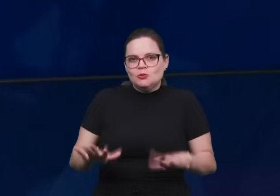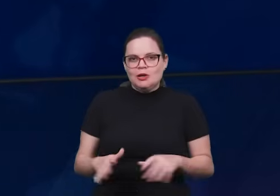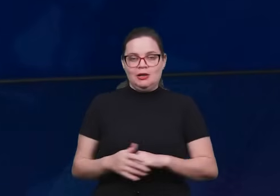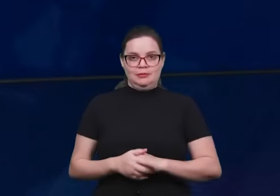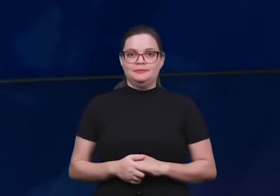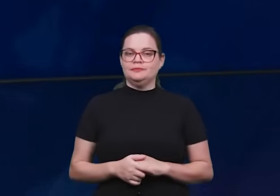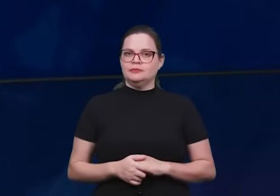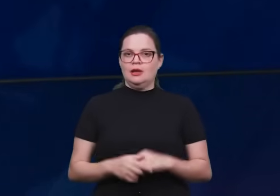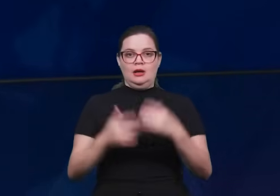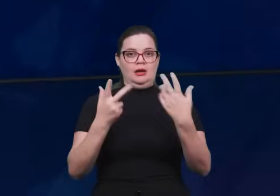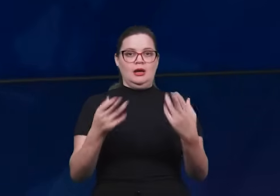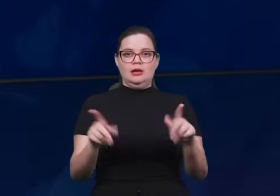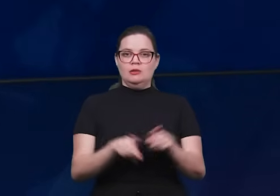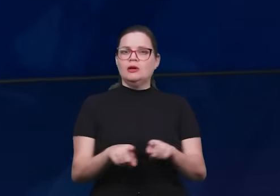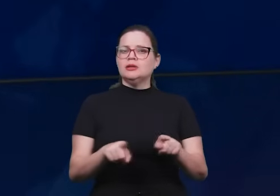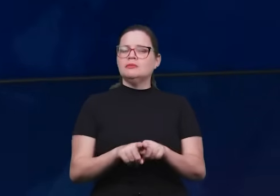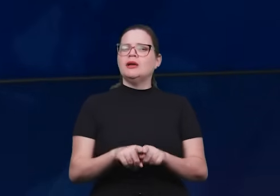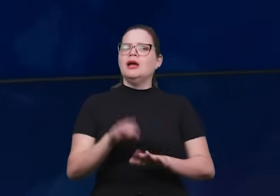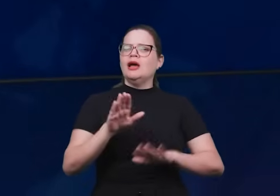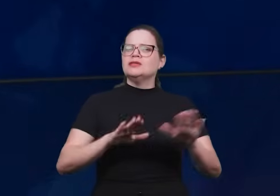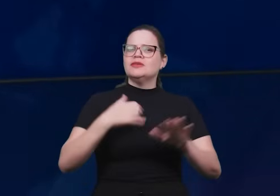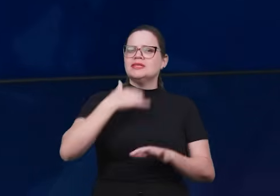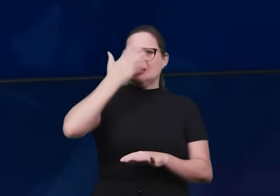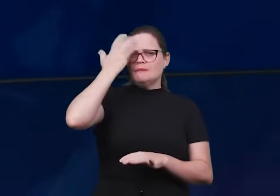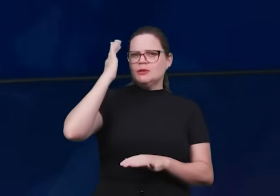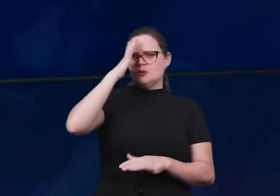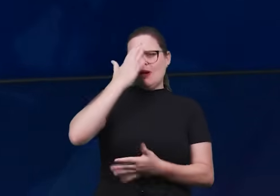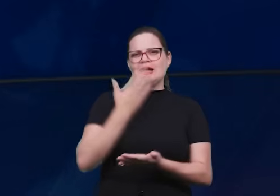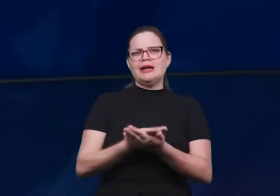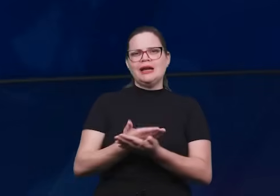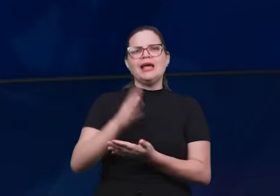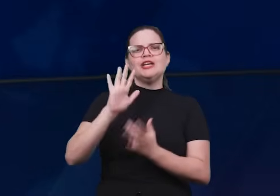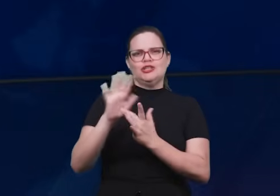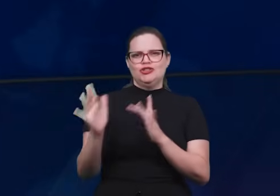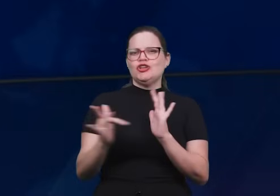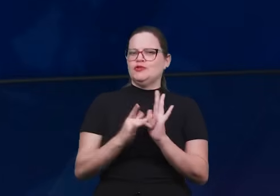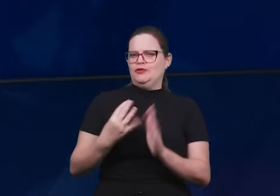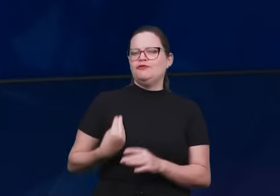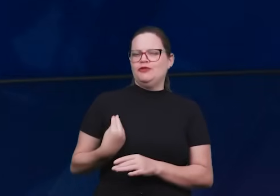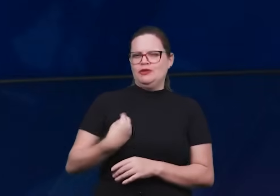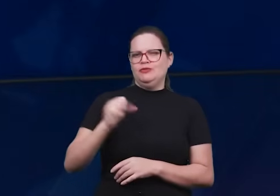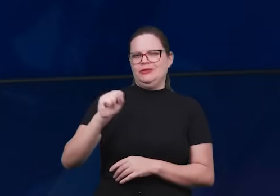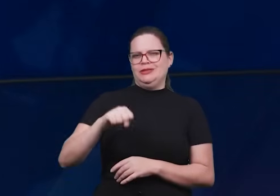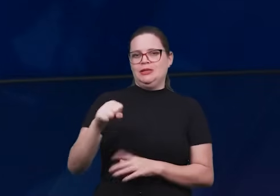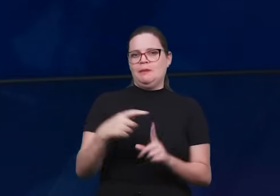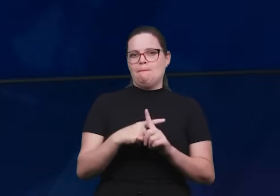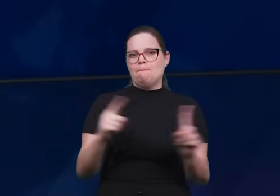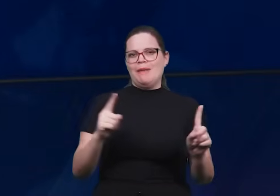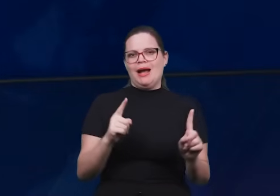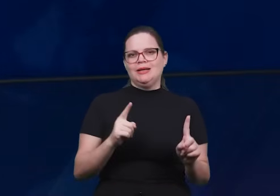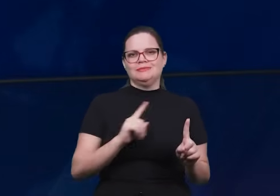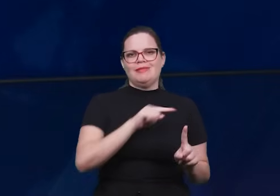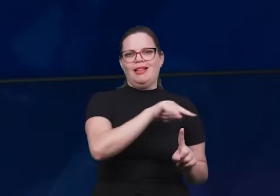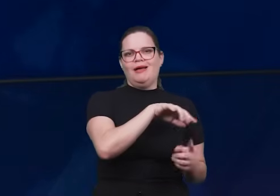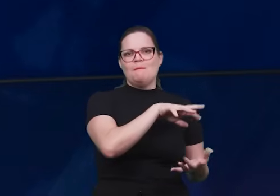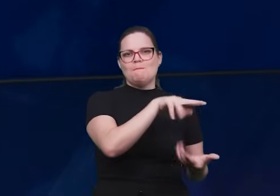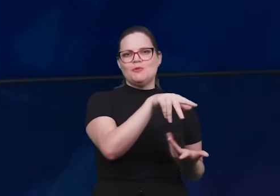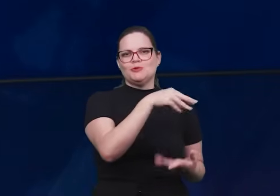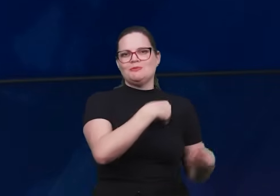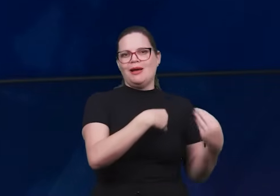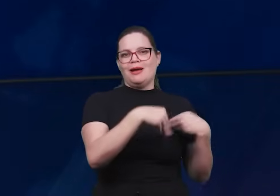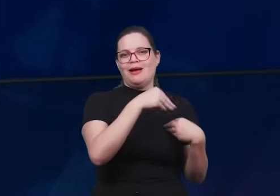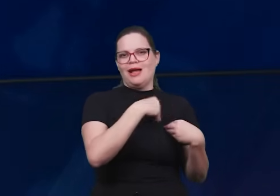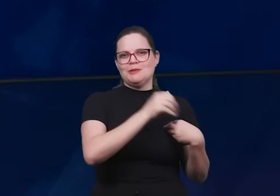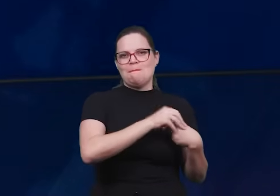com aquele que crê que o Senhor está em sua vida, mas vive sempre envolvido com o pecado ou com as coisas